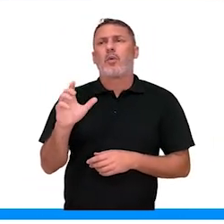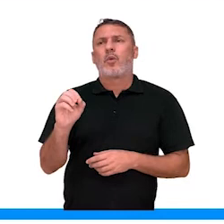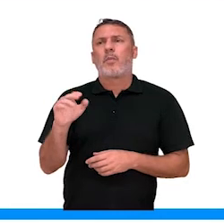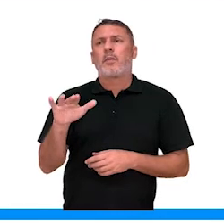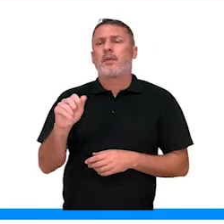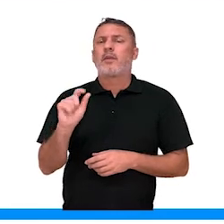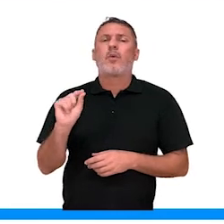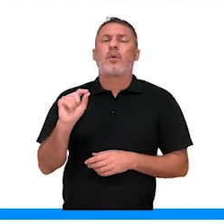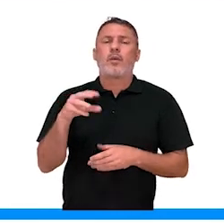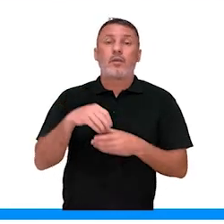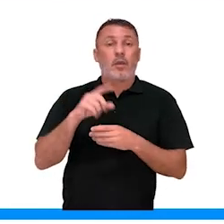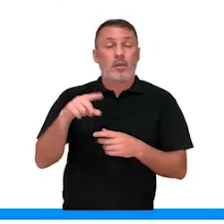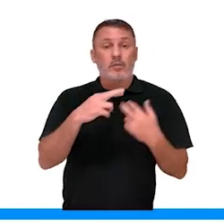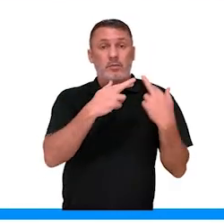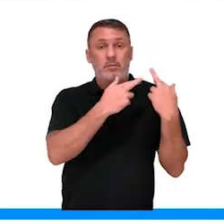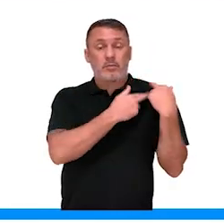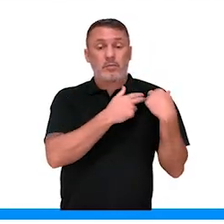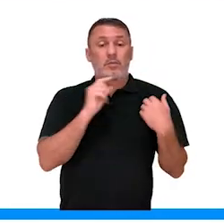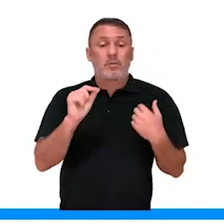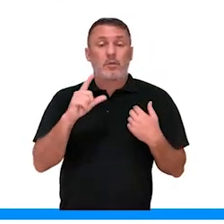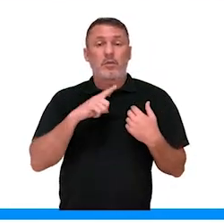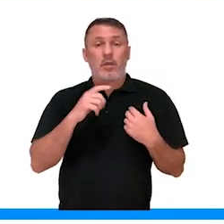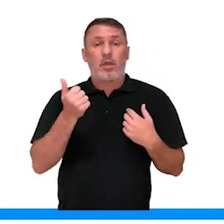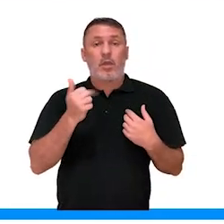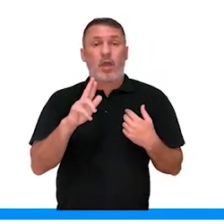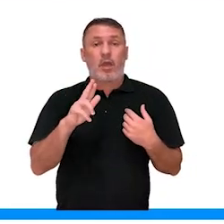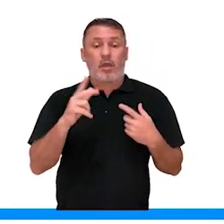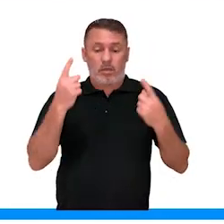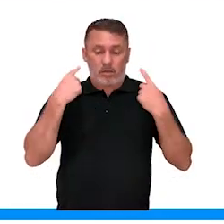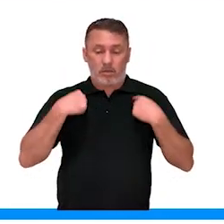a responsável pelo transporte de